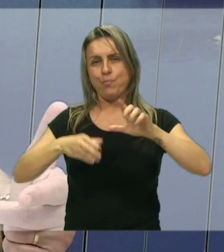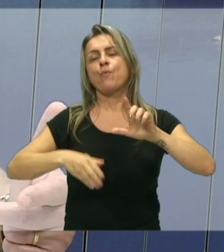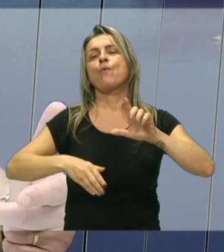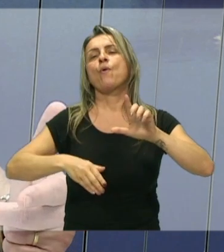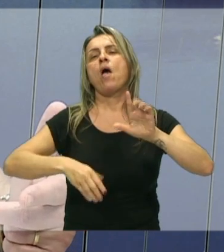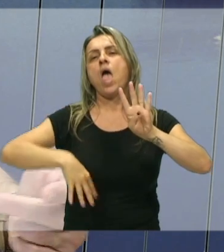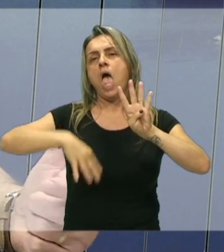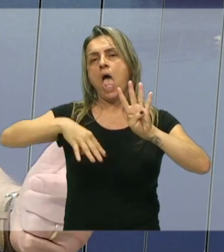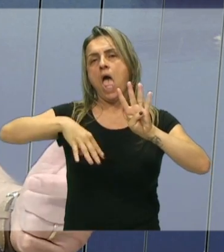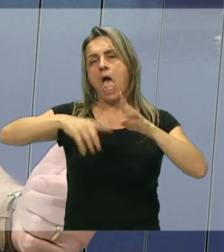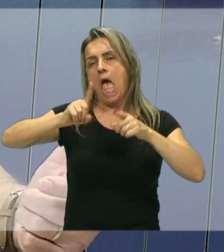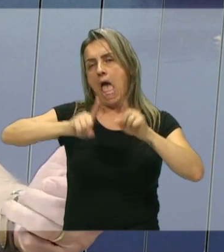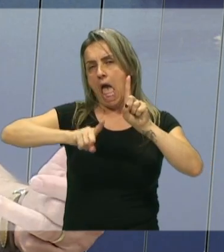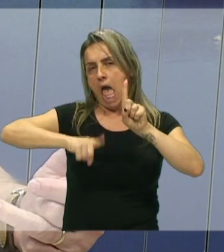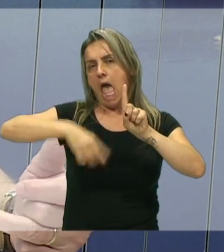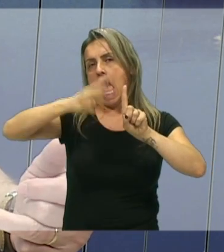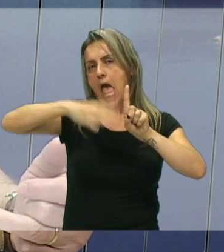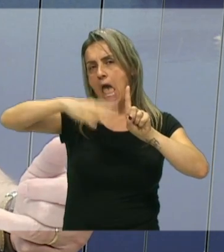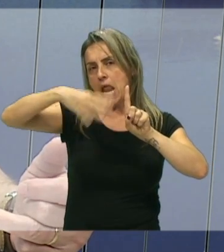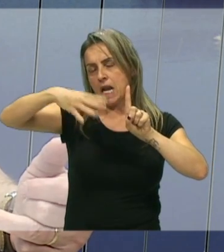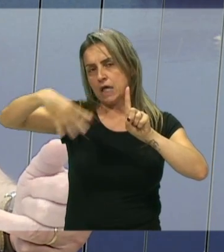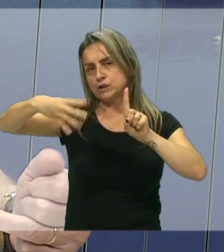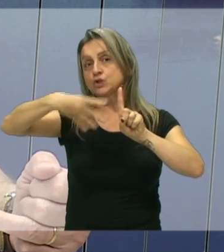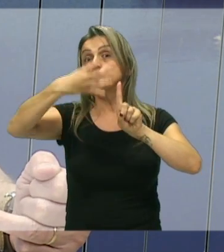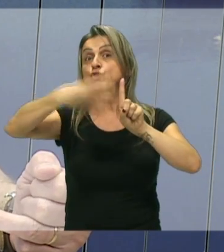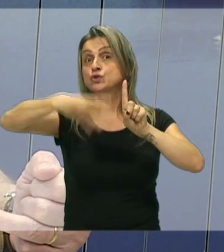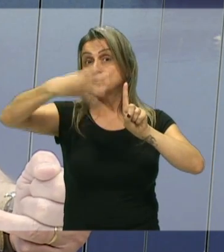de mulheres. Aí tem